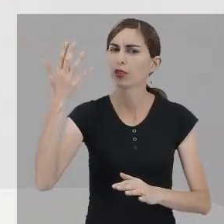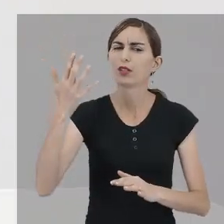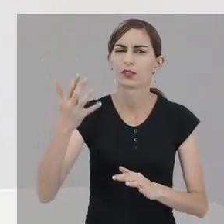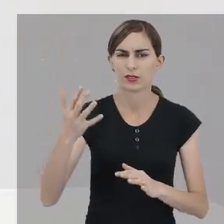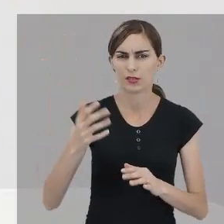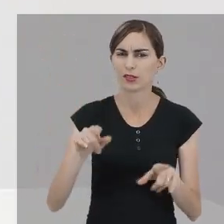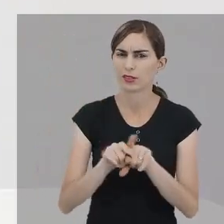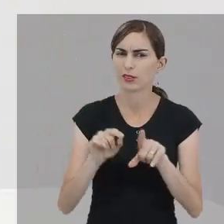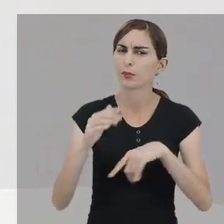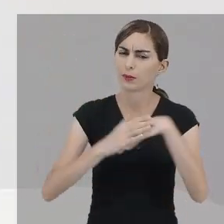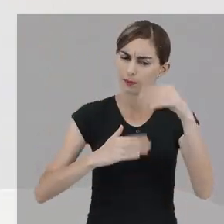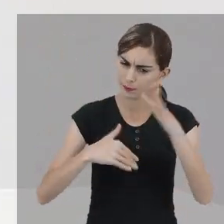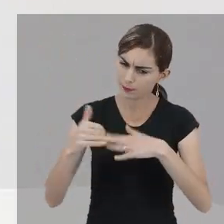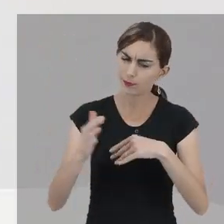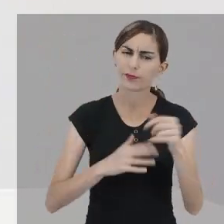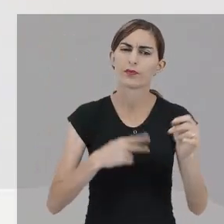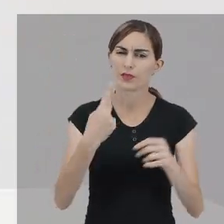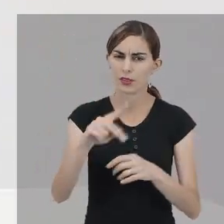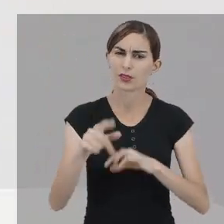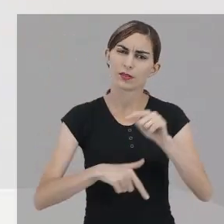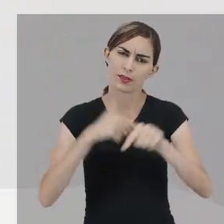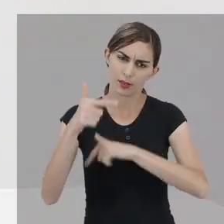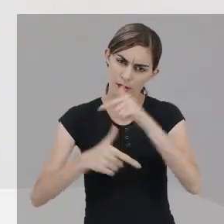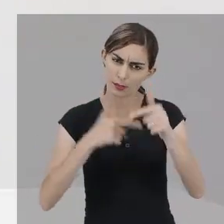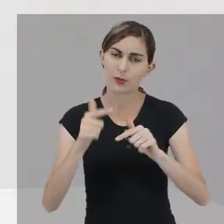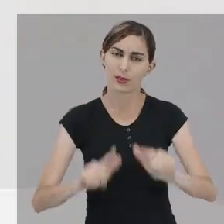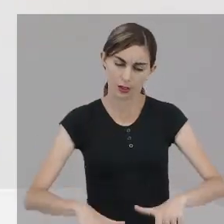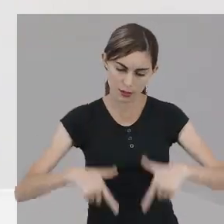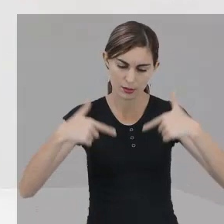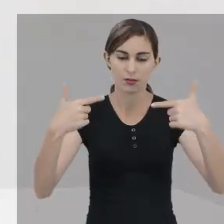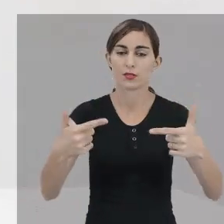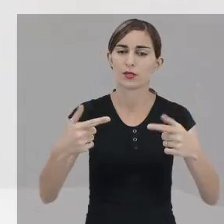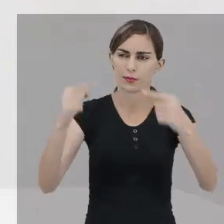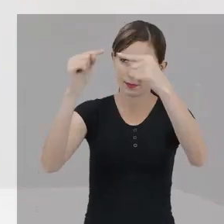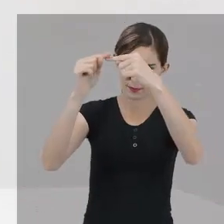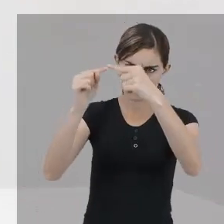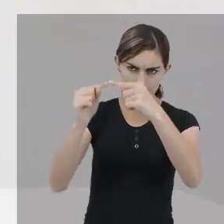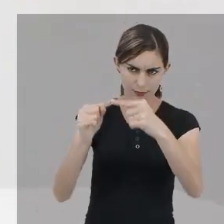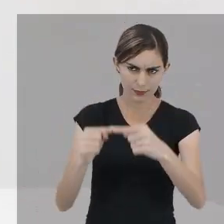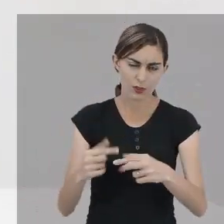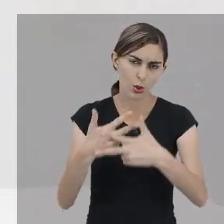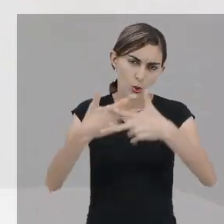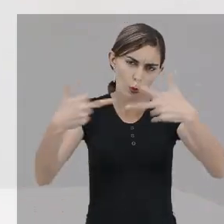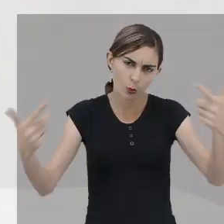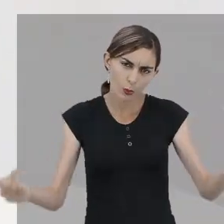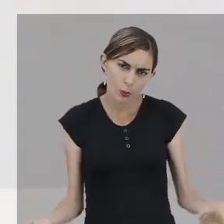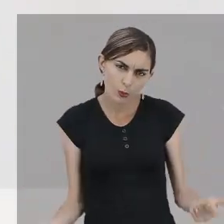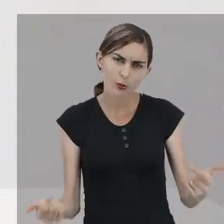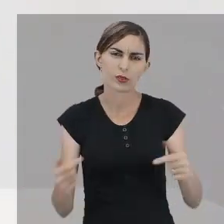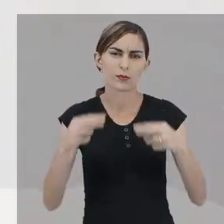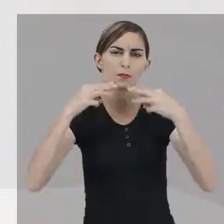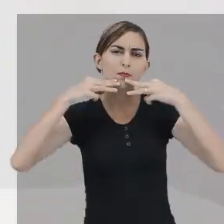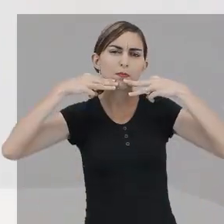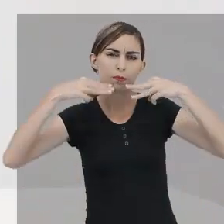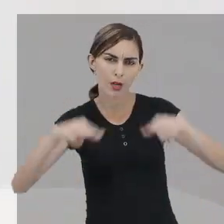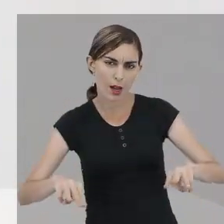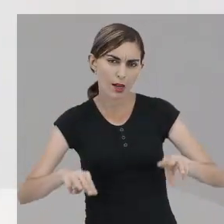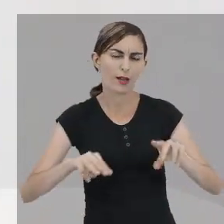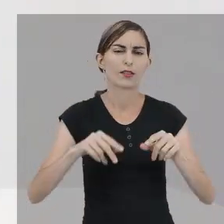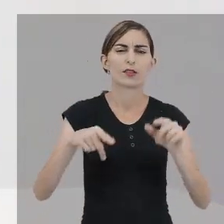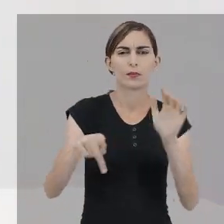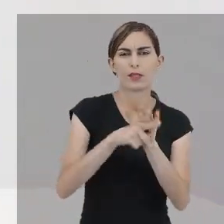redor de vocês e pratiquem isso, esse trabalho, essa ação de associar coisas que estão relacionadas a